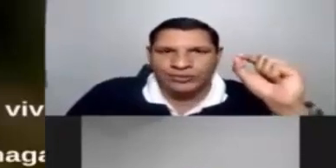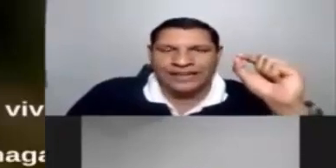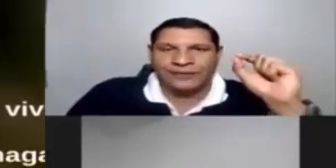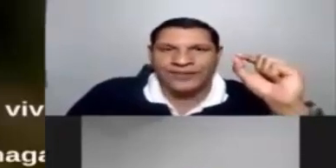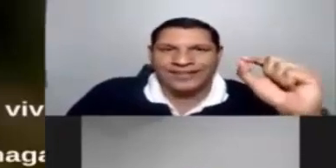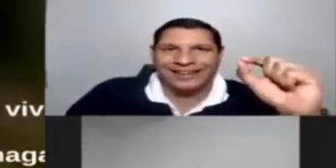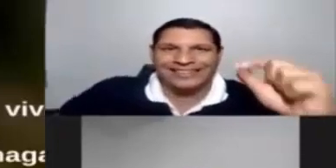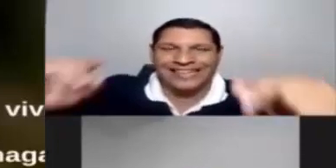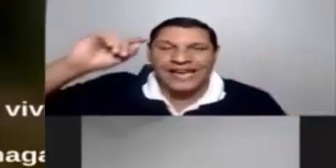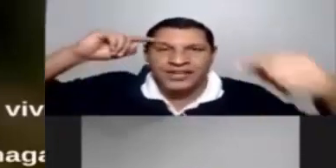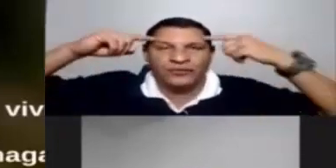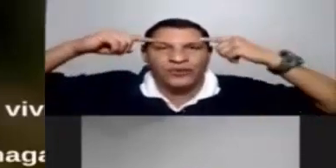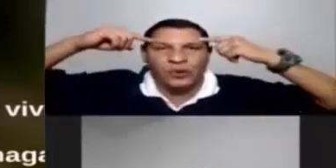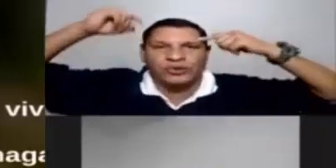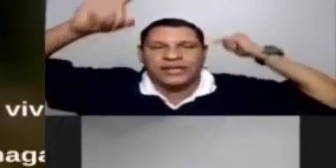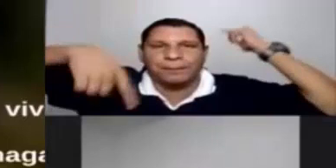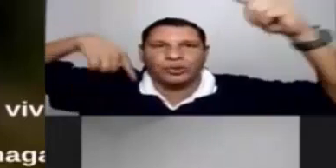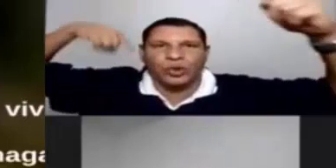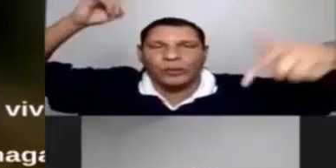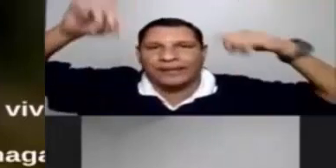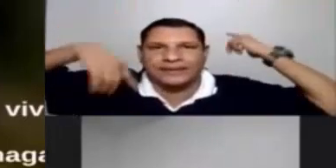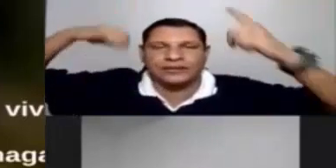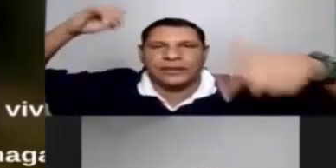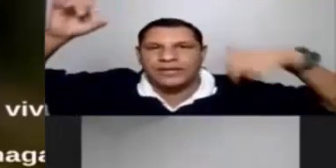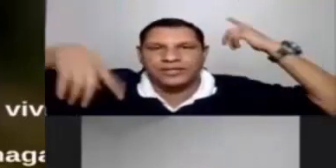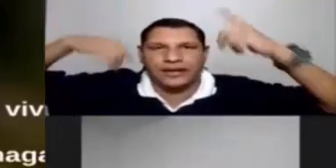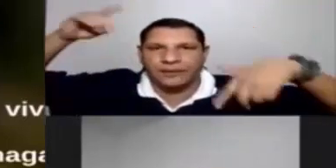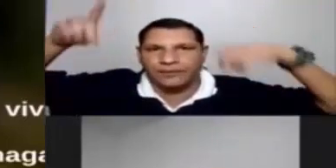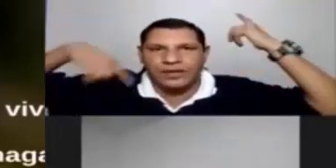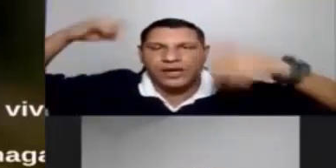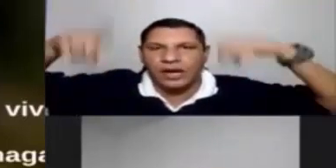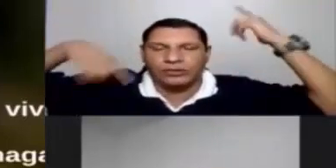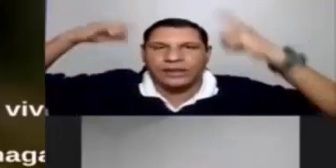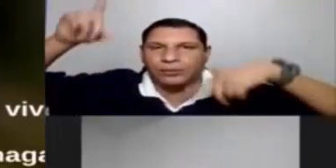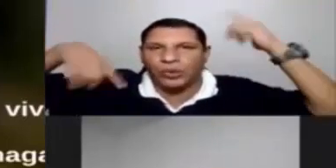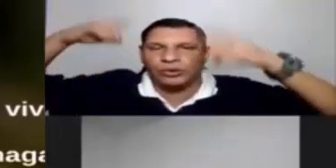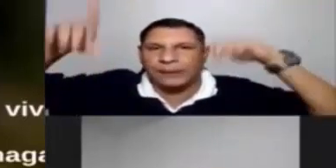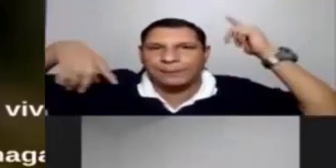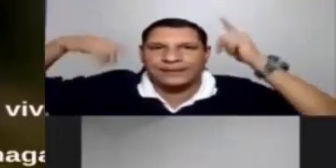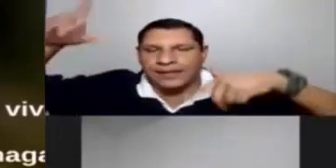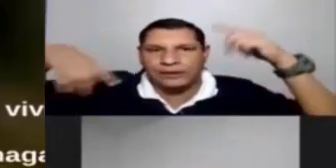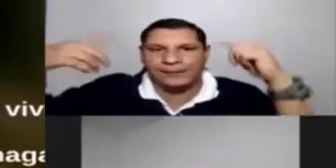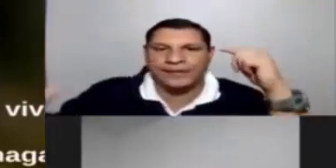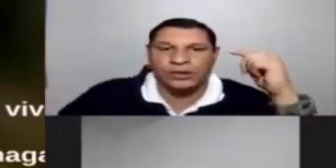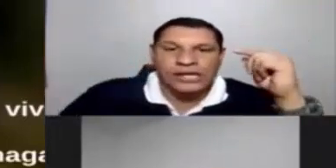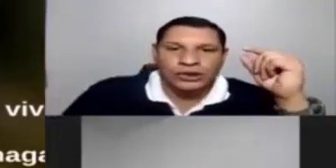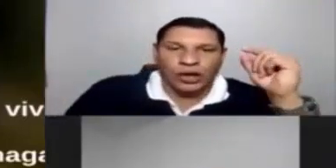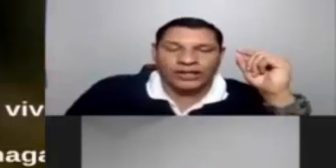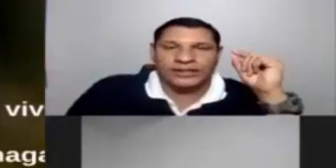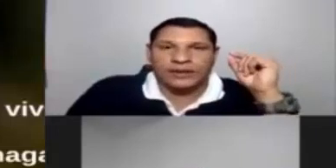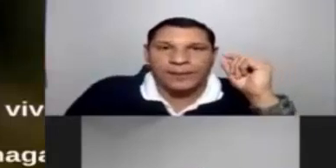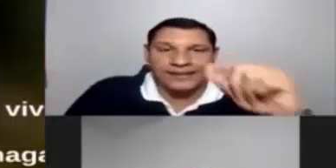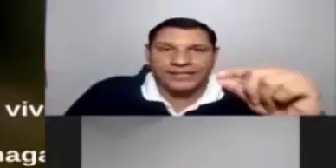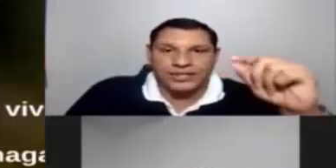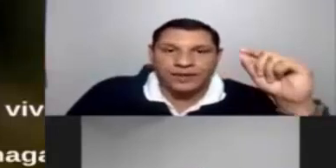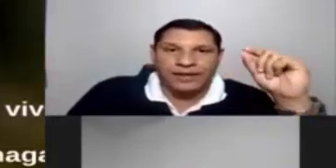tormentos, ela fica este filme o tempo todo passando na mente dela. É o tempo todo, é o tempo inteiro, é o tempo inteiro. Só